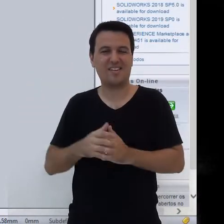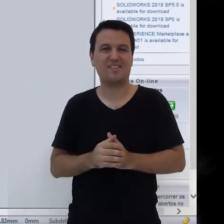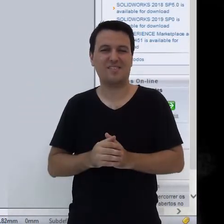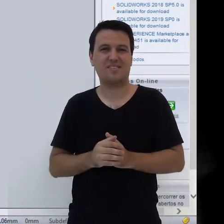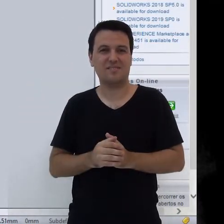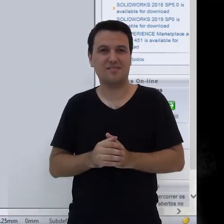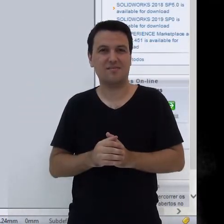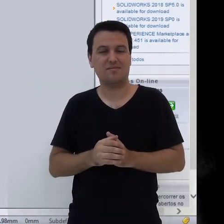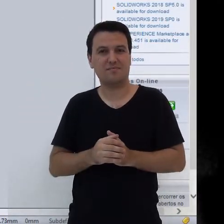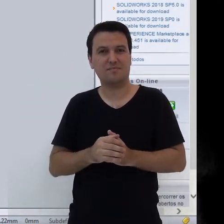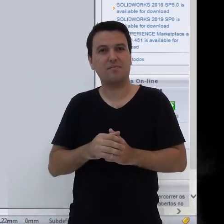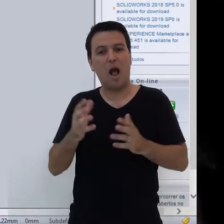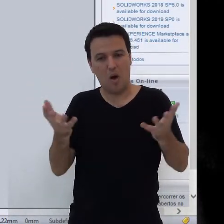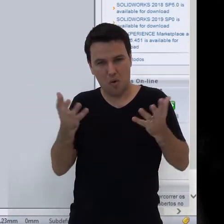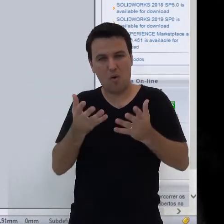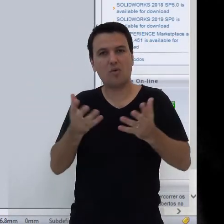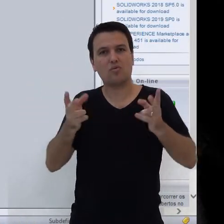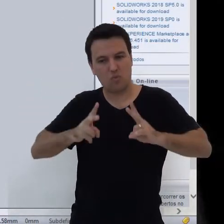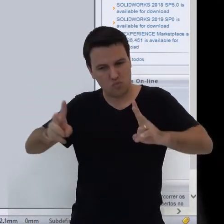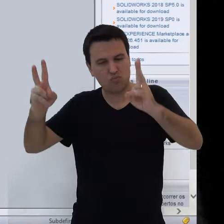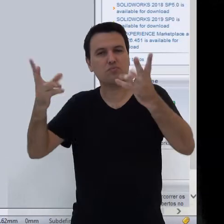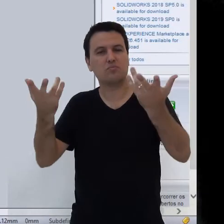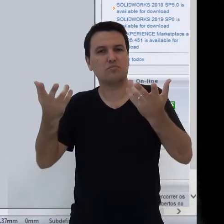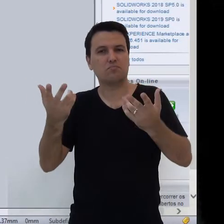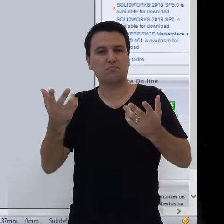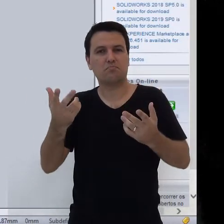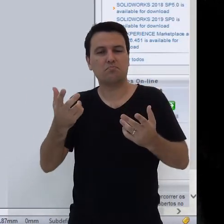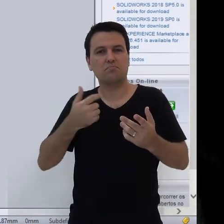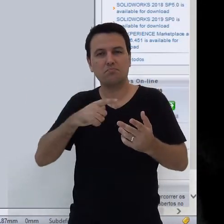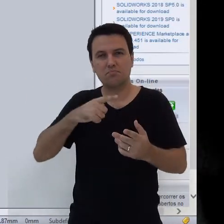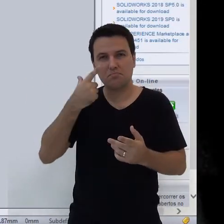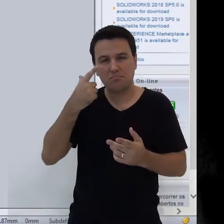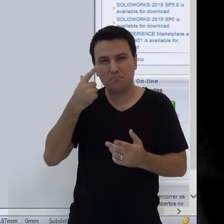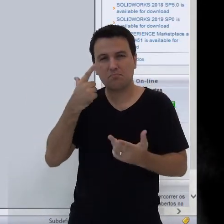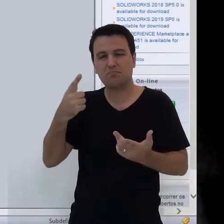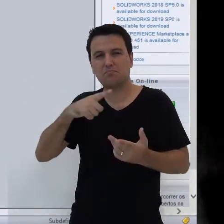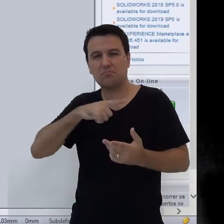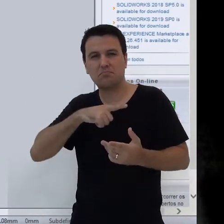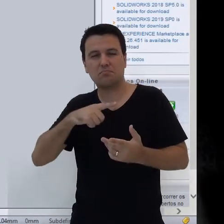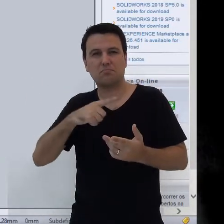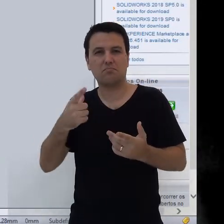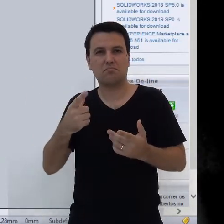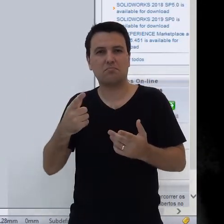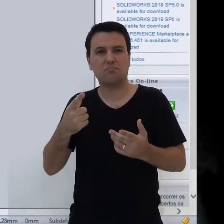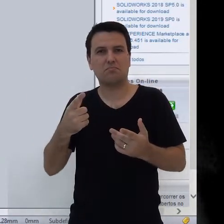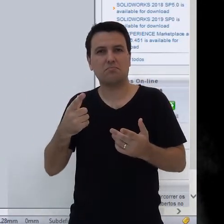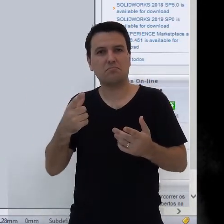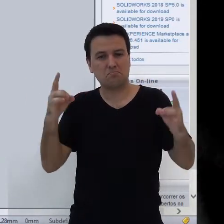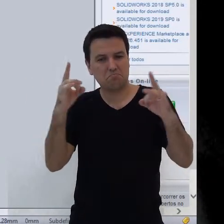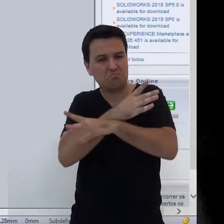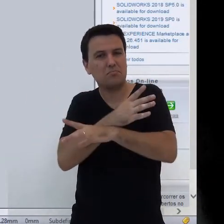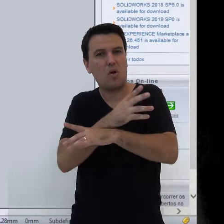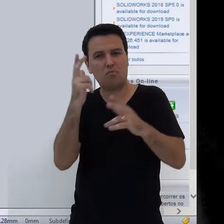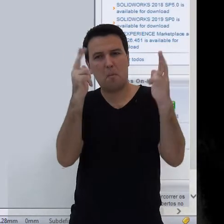arco. Ficou para o lado errado, vou de novo, agora sim, venho aqui, pronto. Até formar esse arco,